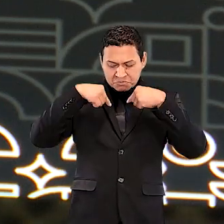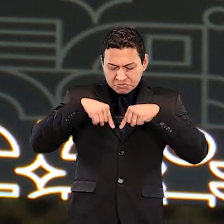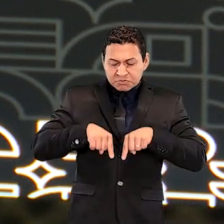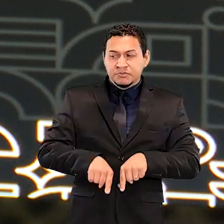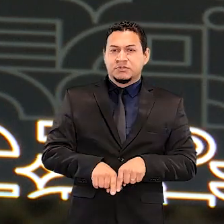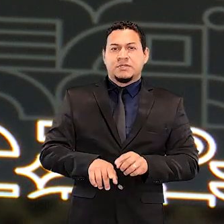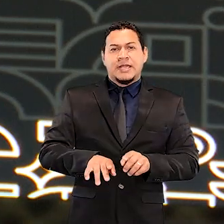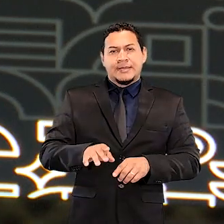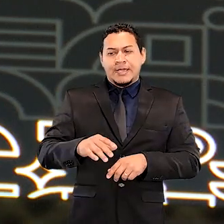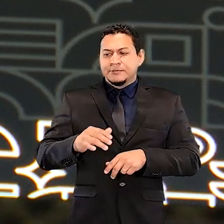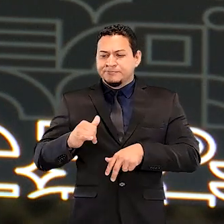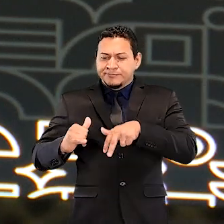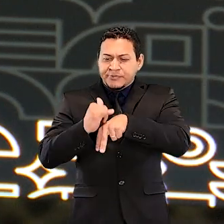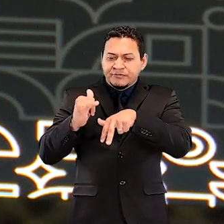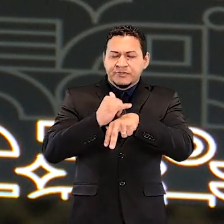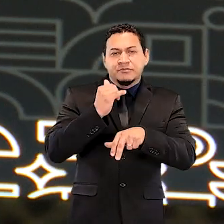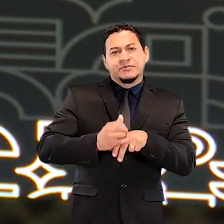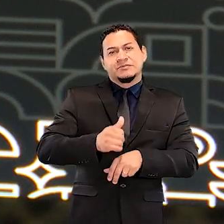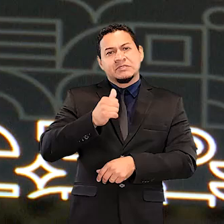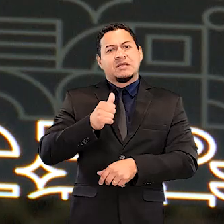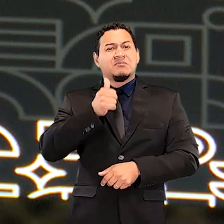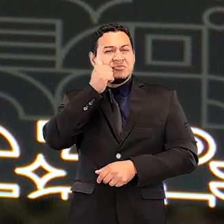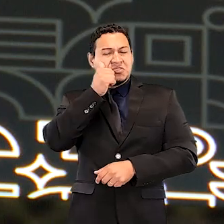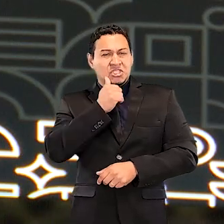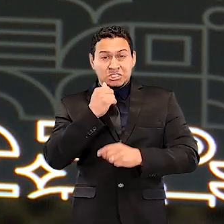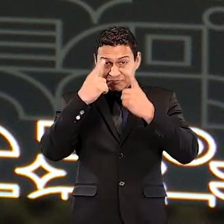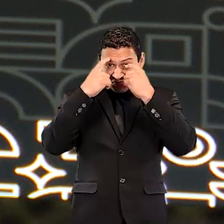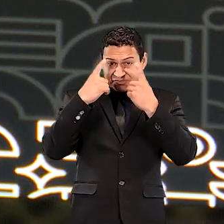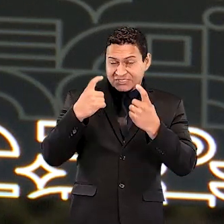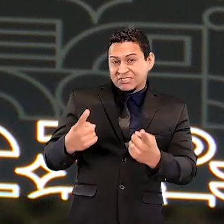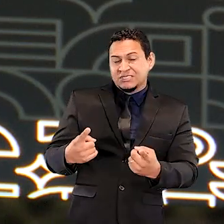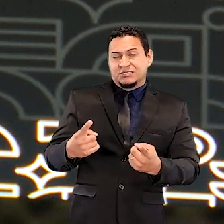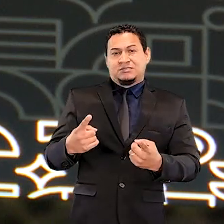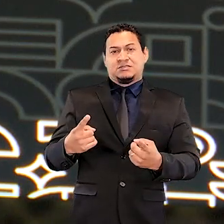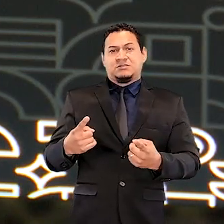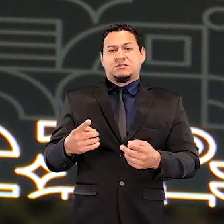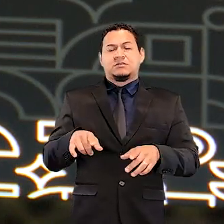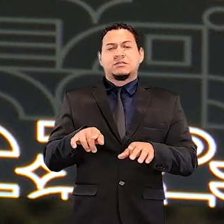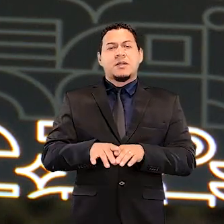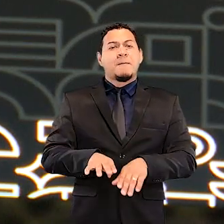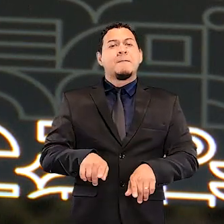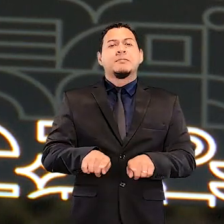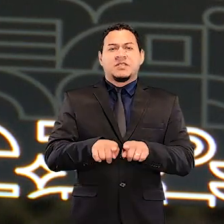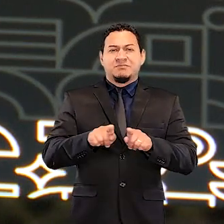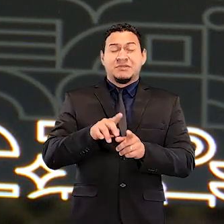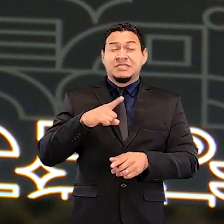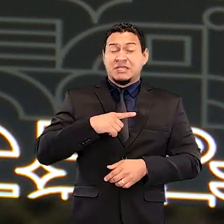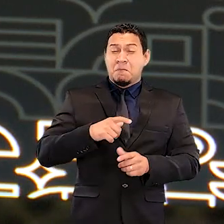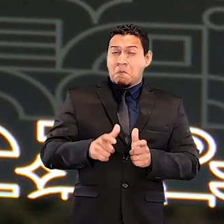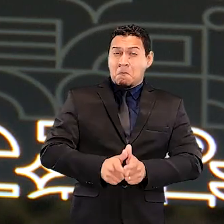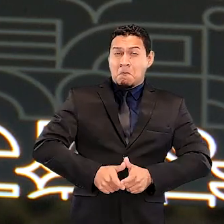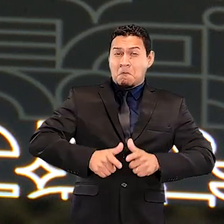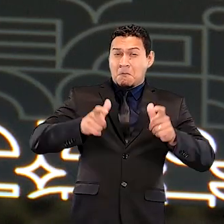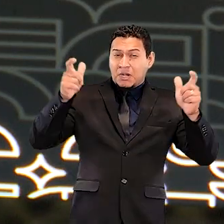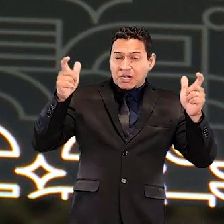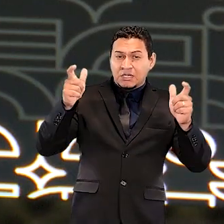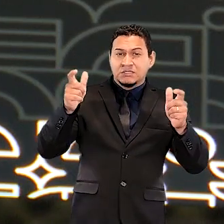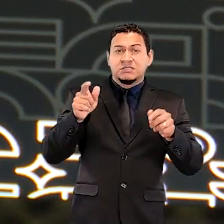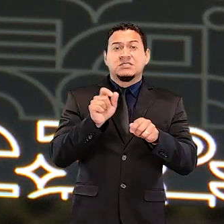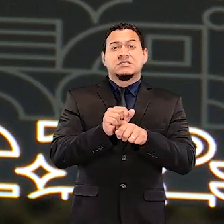mulheres que sofrem esse tipo de violência. Mais de 1,5 vez mais infecções